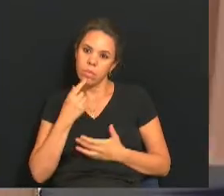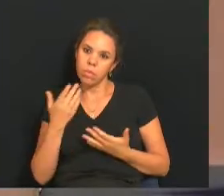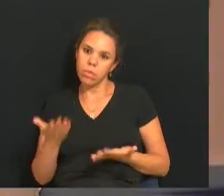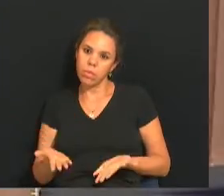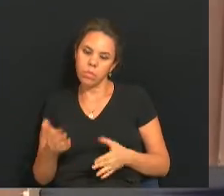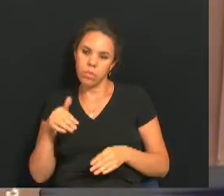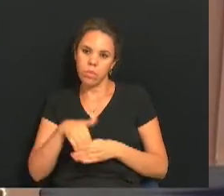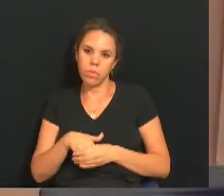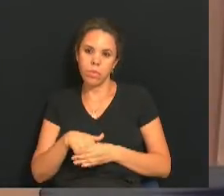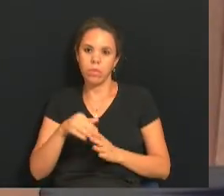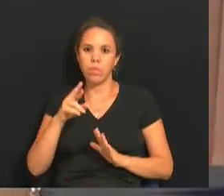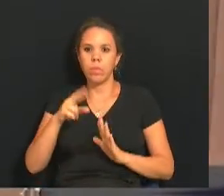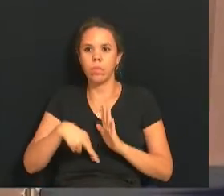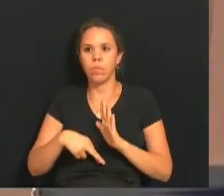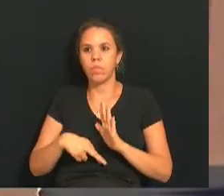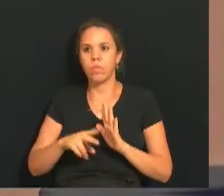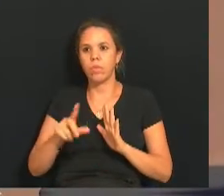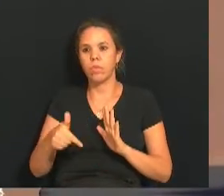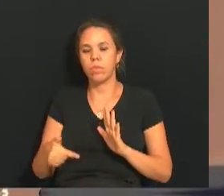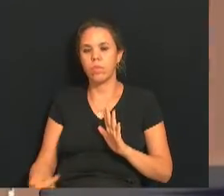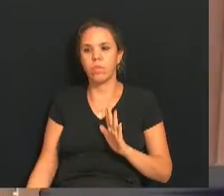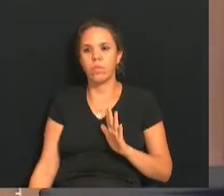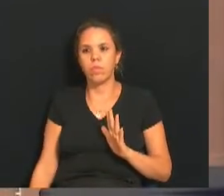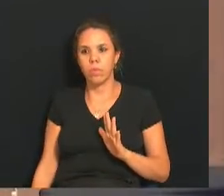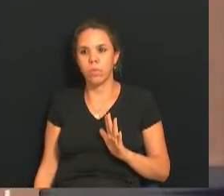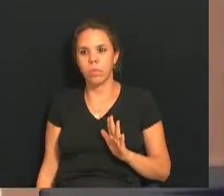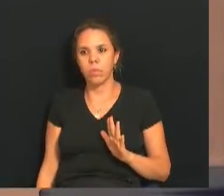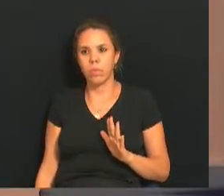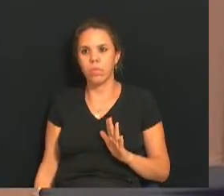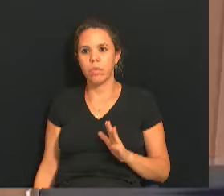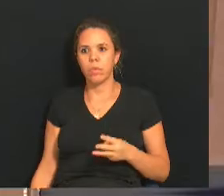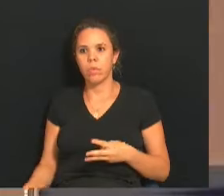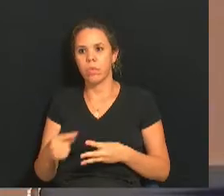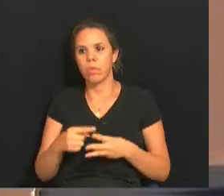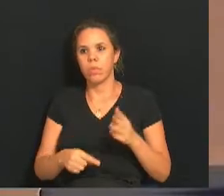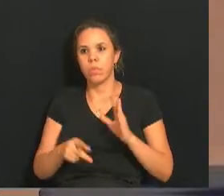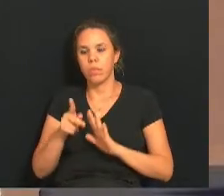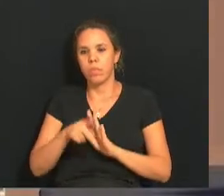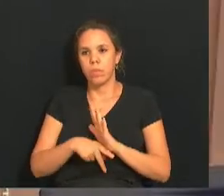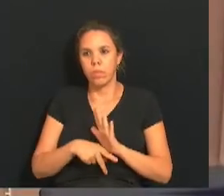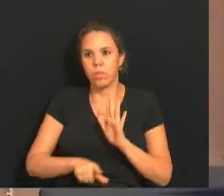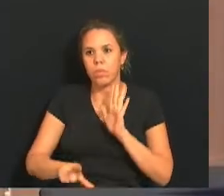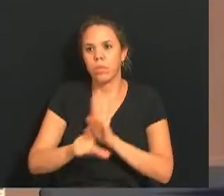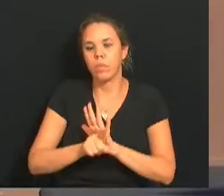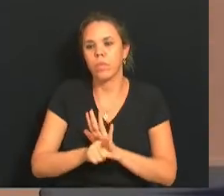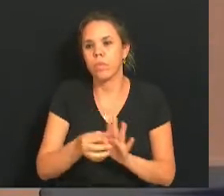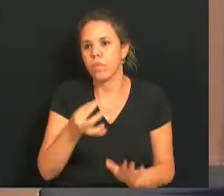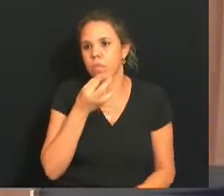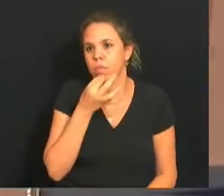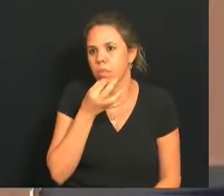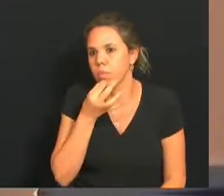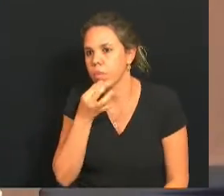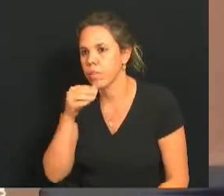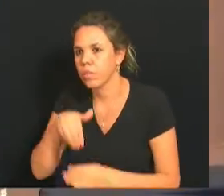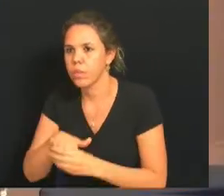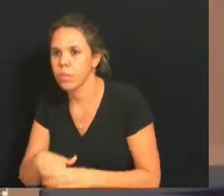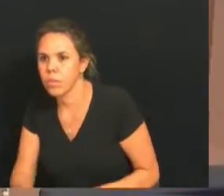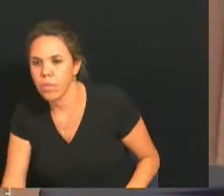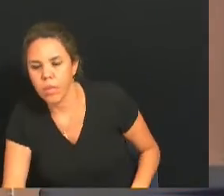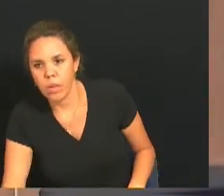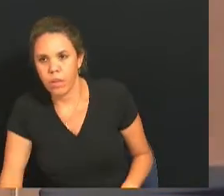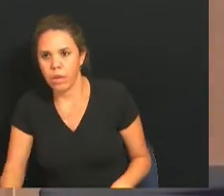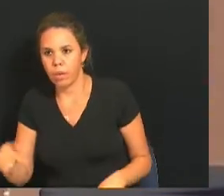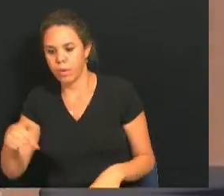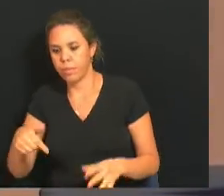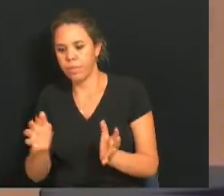esse relatório logo em seguida e depois ainda há em 3 projetos de lei, de pareceres que devem ser votados ainda na